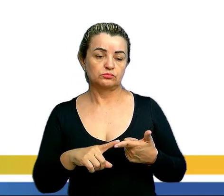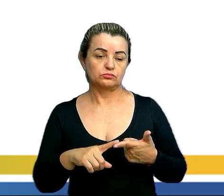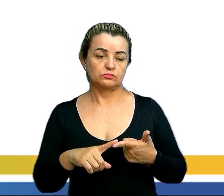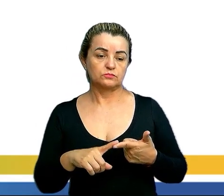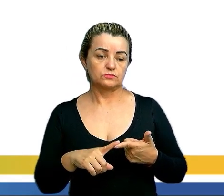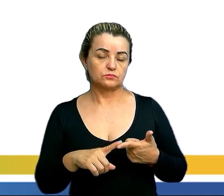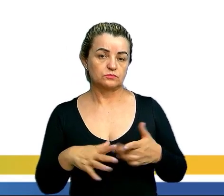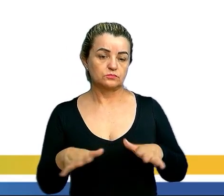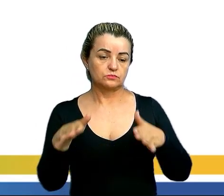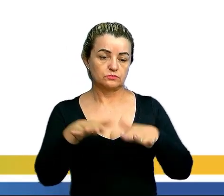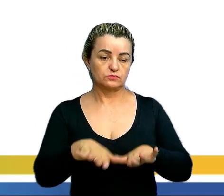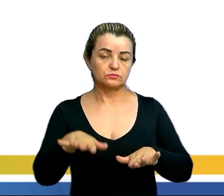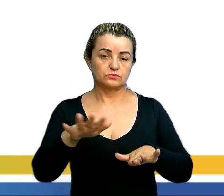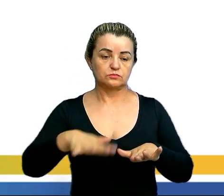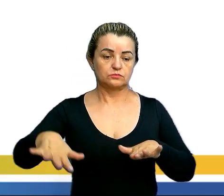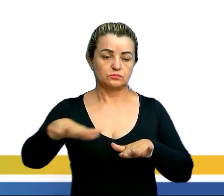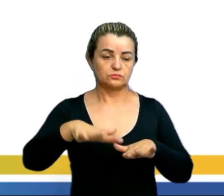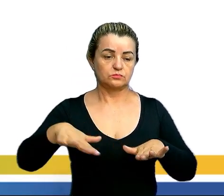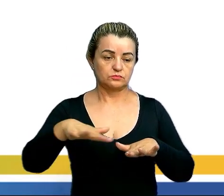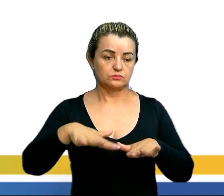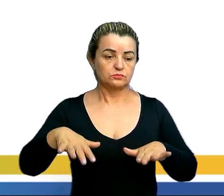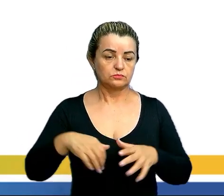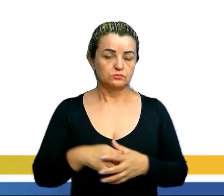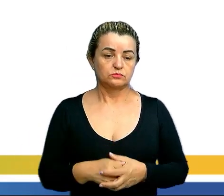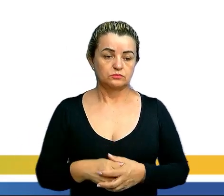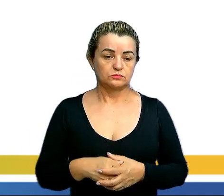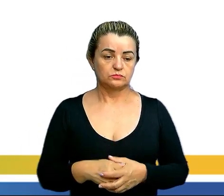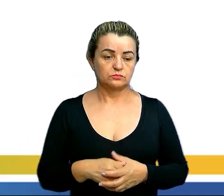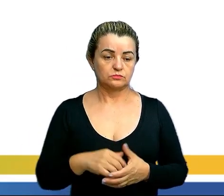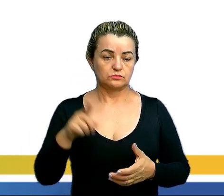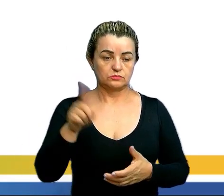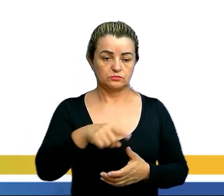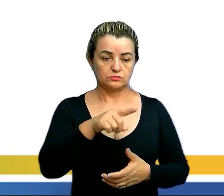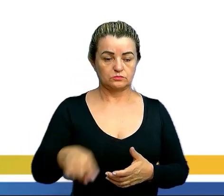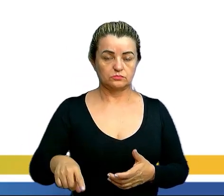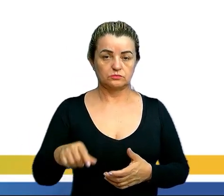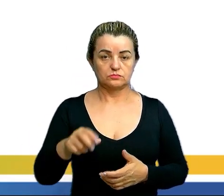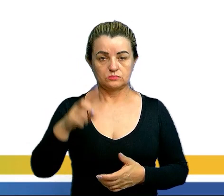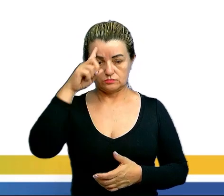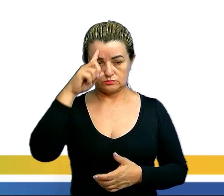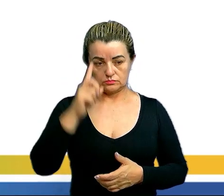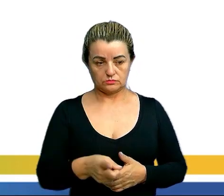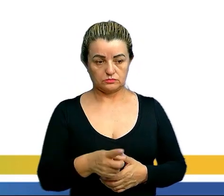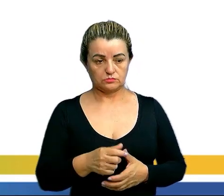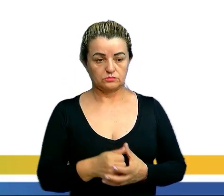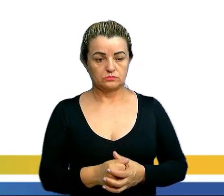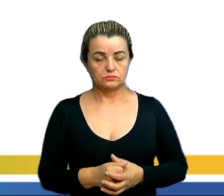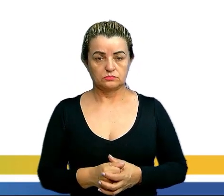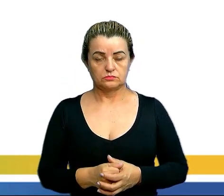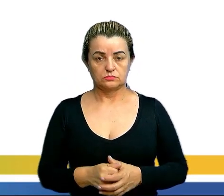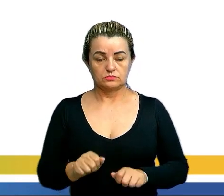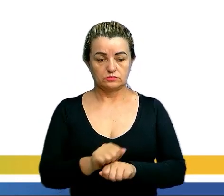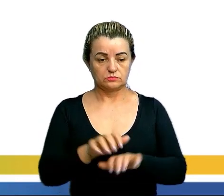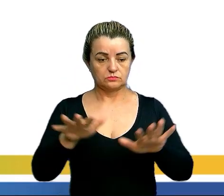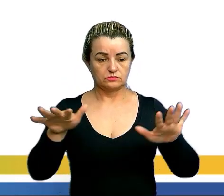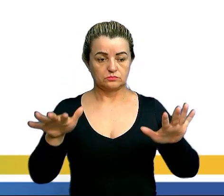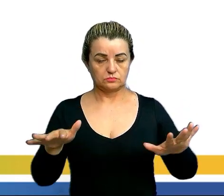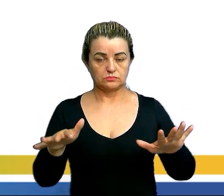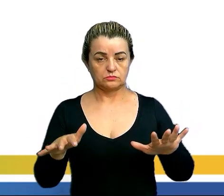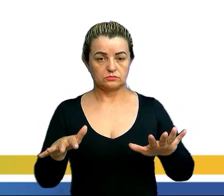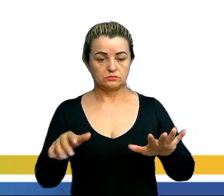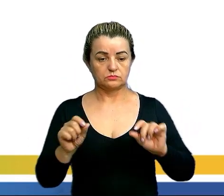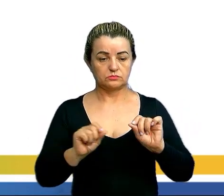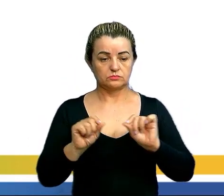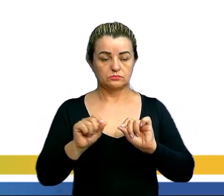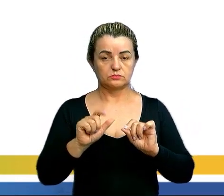regimes autoritários, difusão do fundamentalismo islâmico ou enfraquecimento dos movimentos nacionalistas. Como